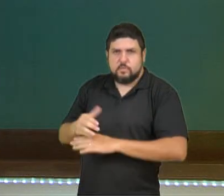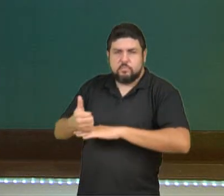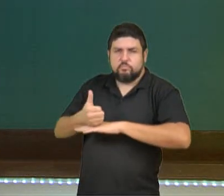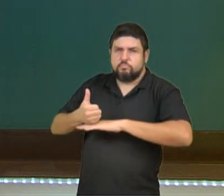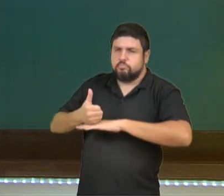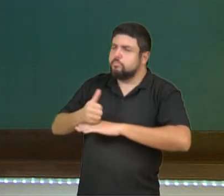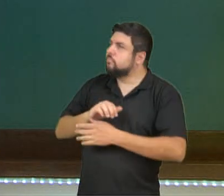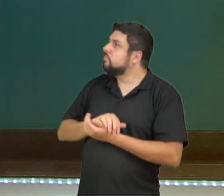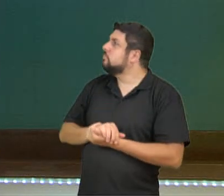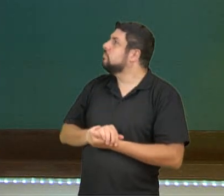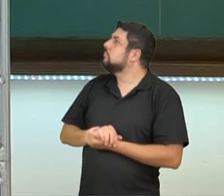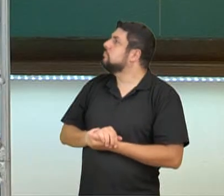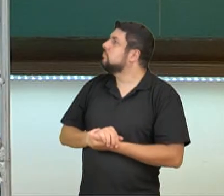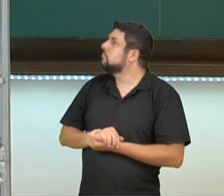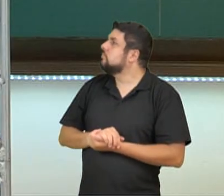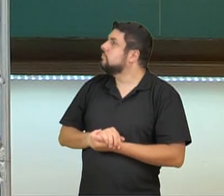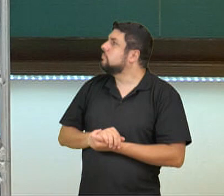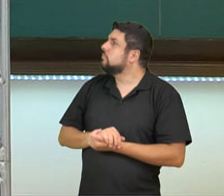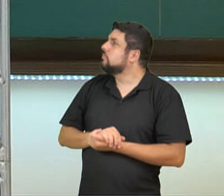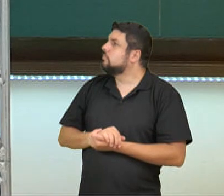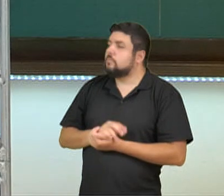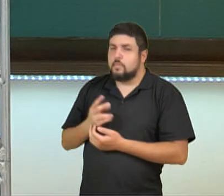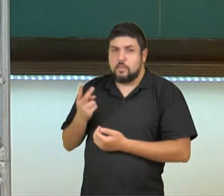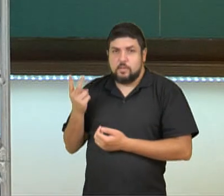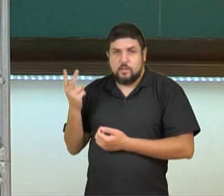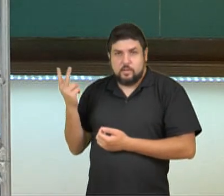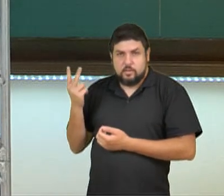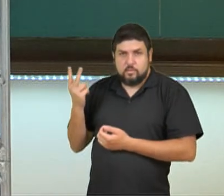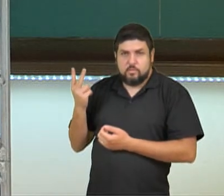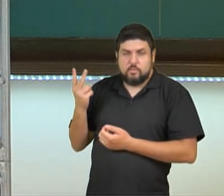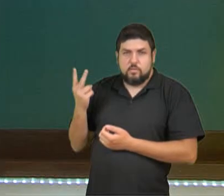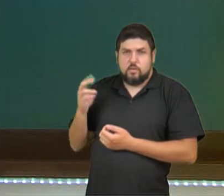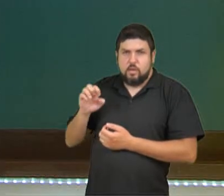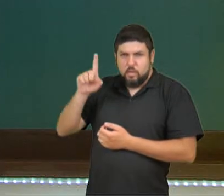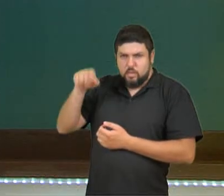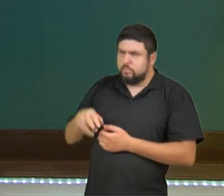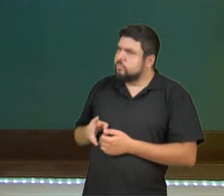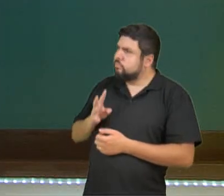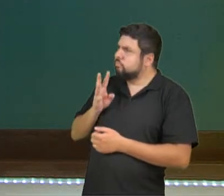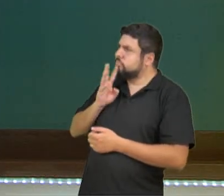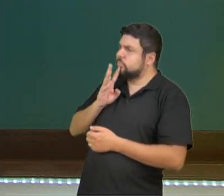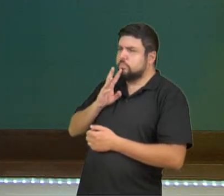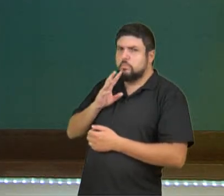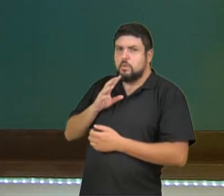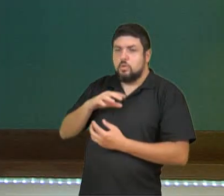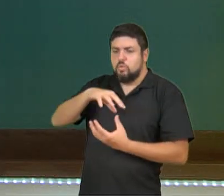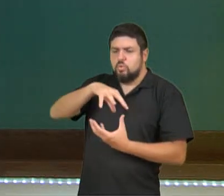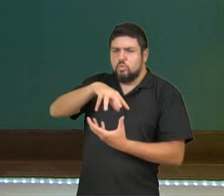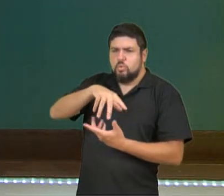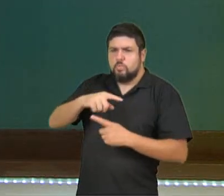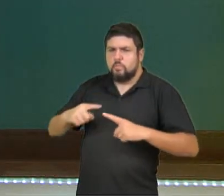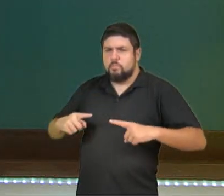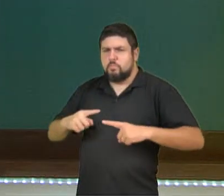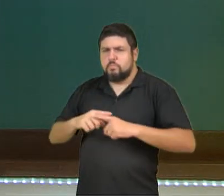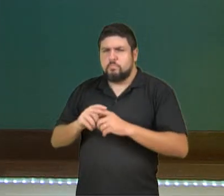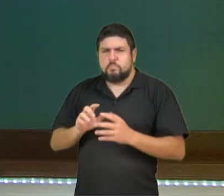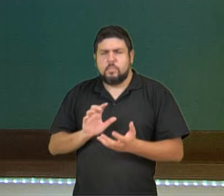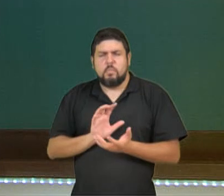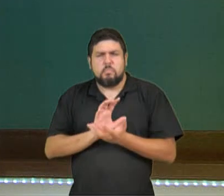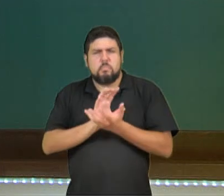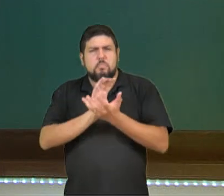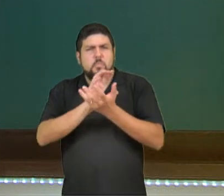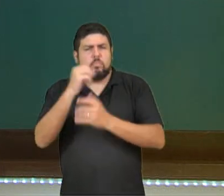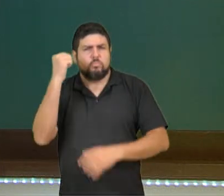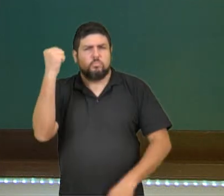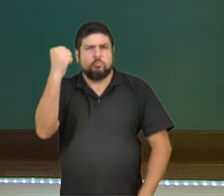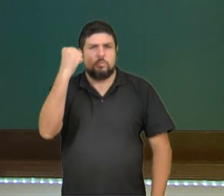Webb. Esses atletas aqui são 2 atletas muito conhecidos, campeões mundiais de surf, e tem muitos outros chegando por